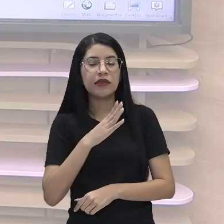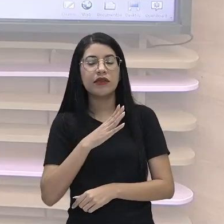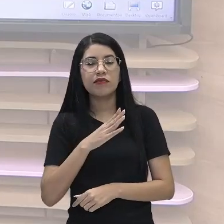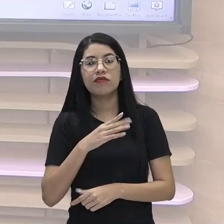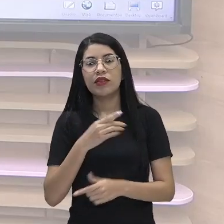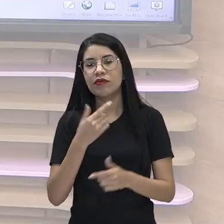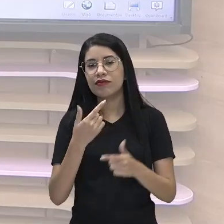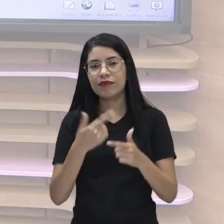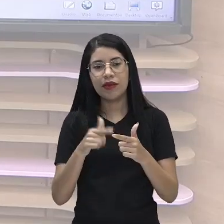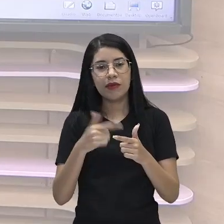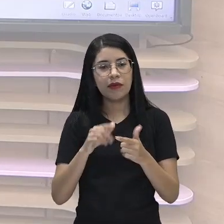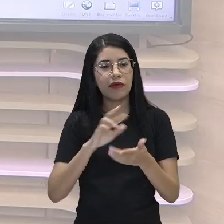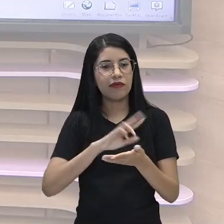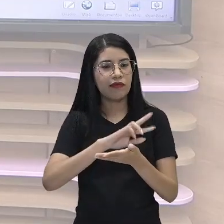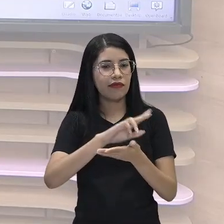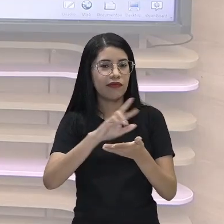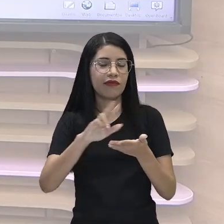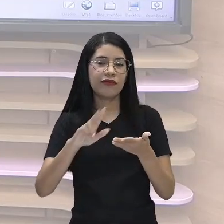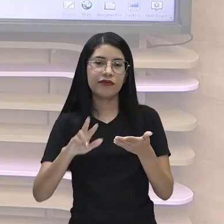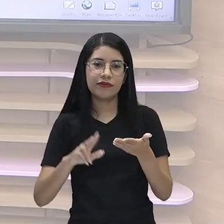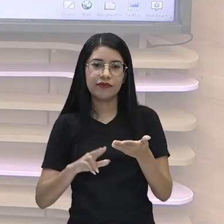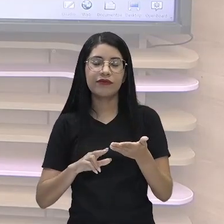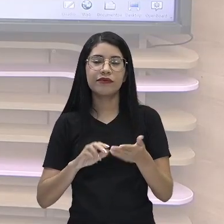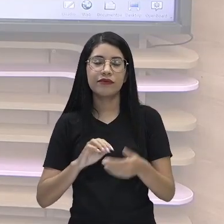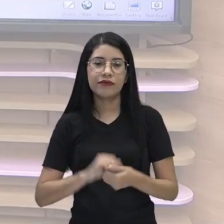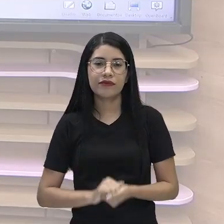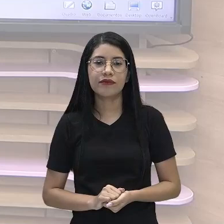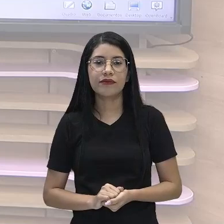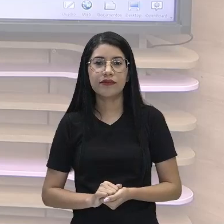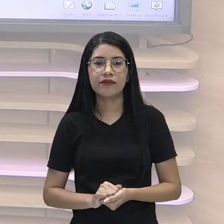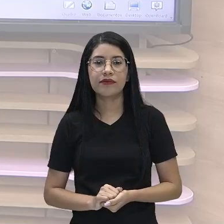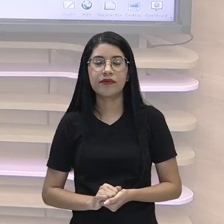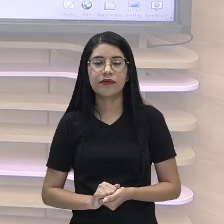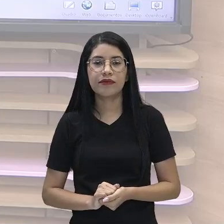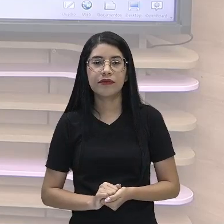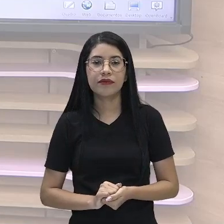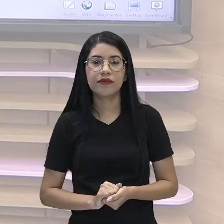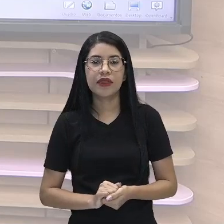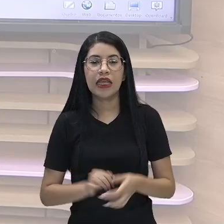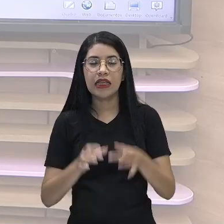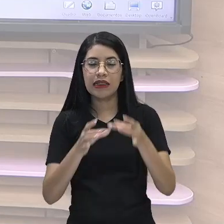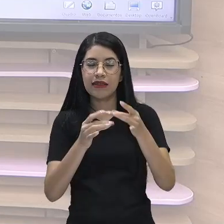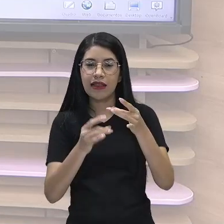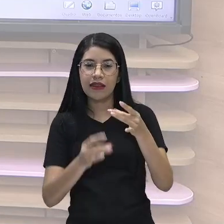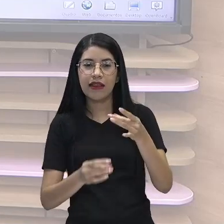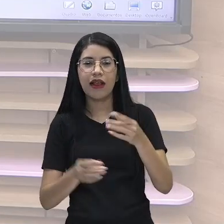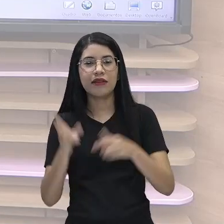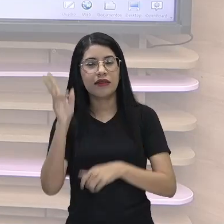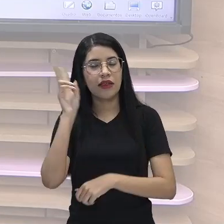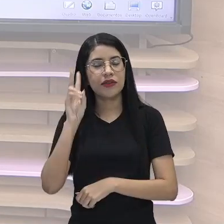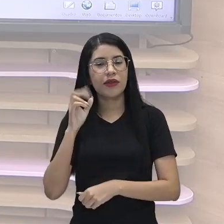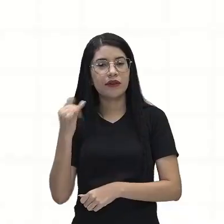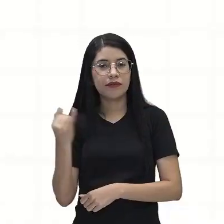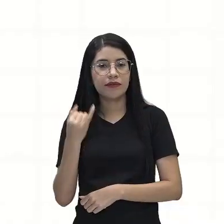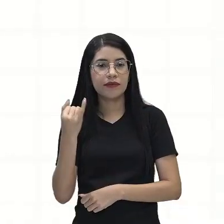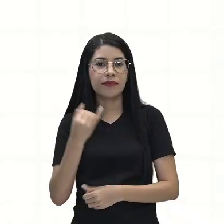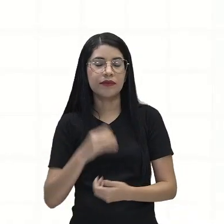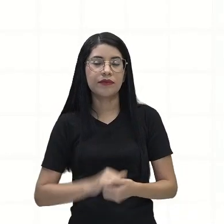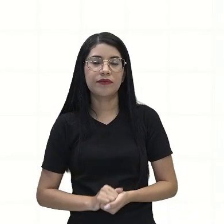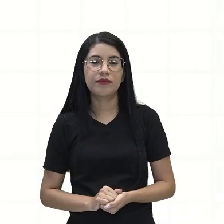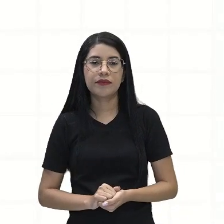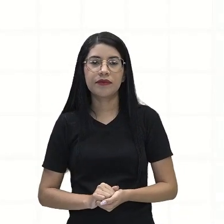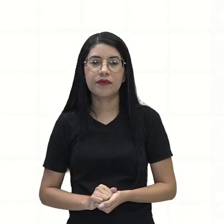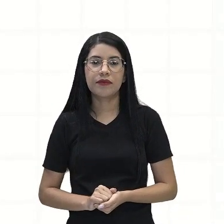aqui falando horas sobre isso, fazendo esse levantamento histórico, né? Aí nós temos